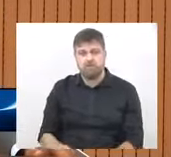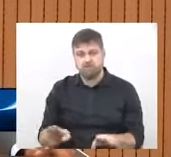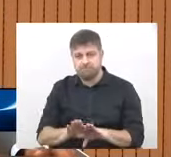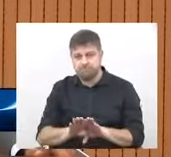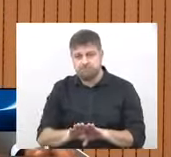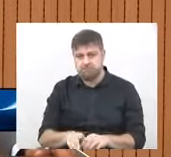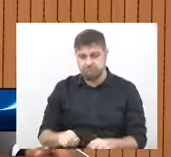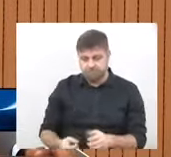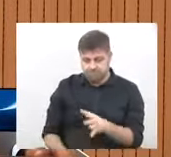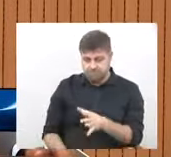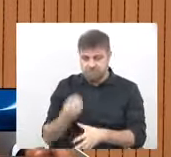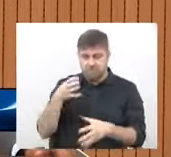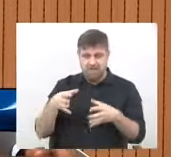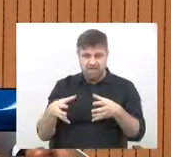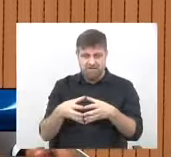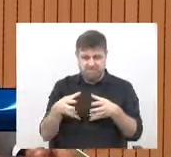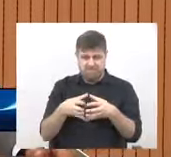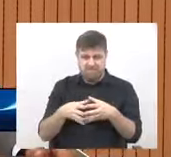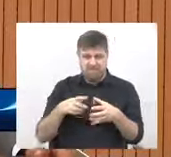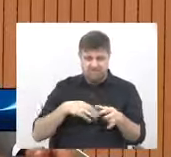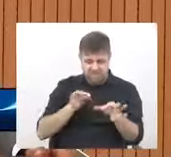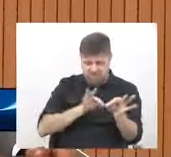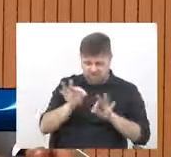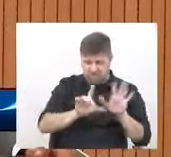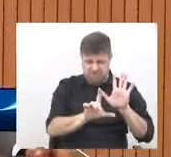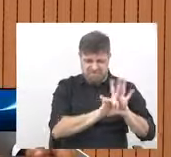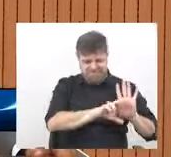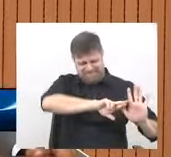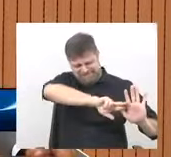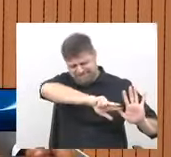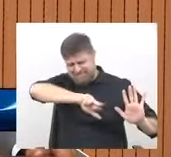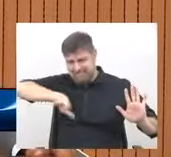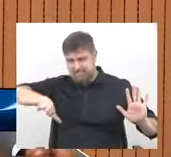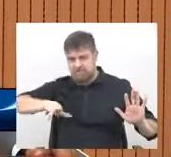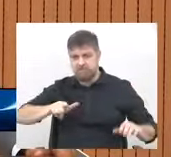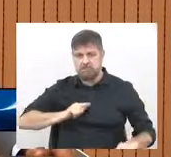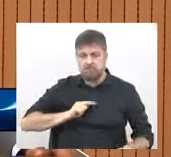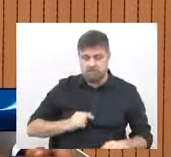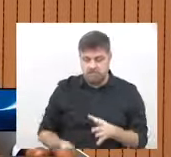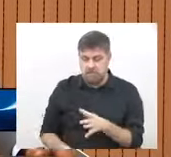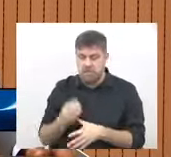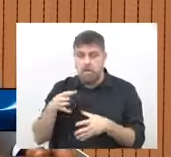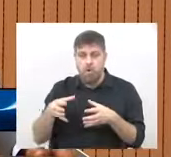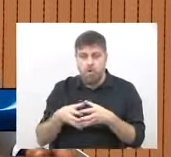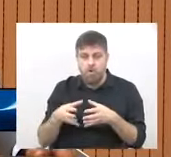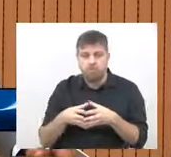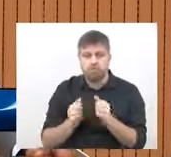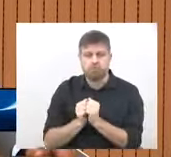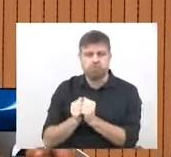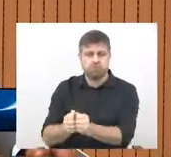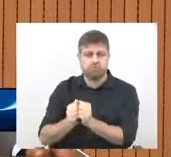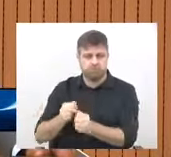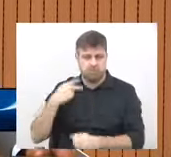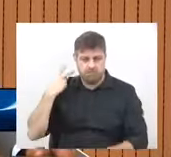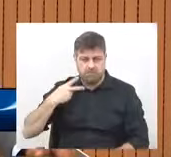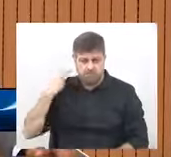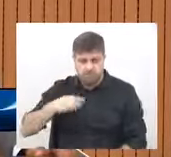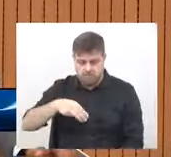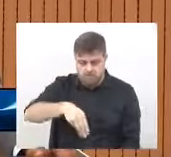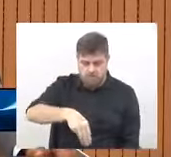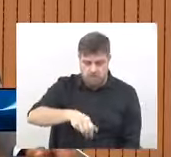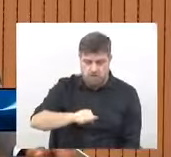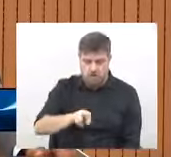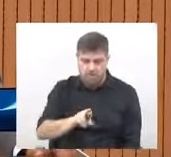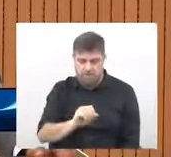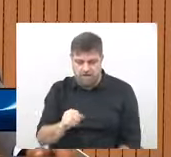montamos comissão, fiz vários projetos de leis, está aí, ó. Montamos uma comissão aqui, junto com o vereador Marcos Bernardelli, com o